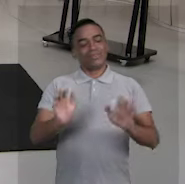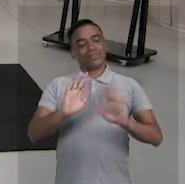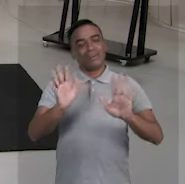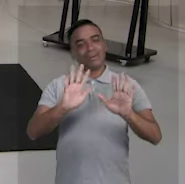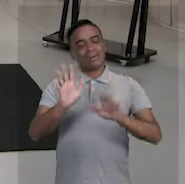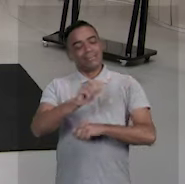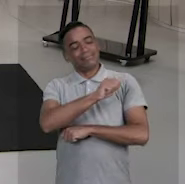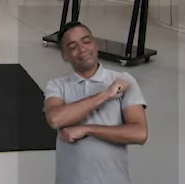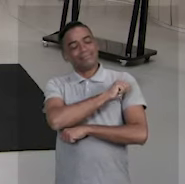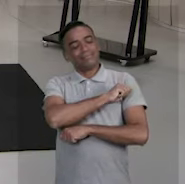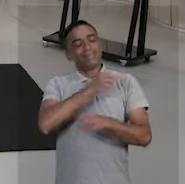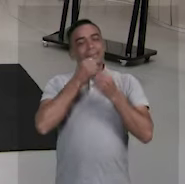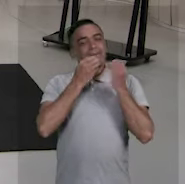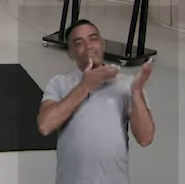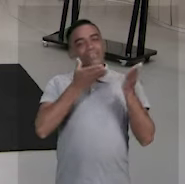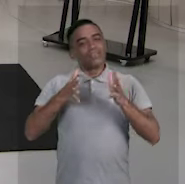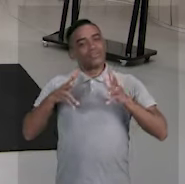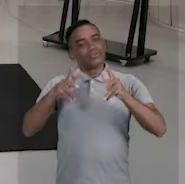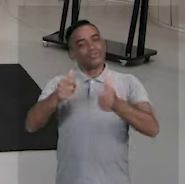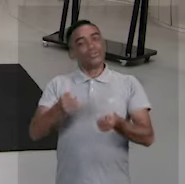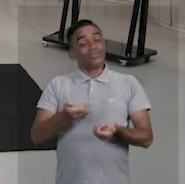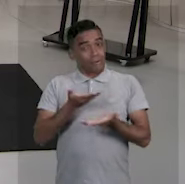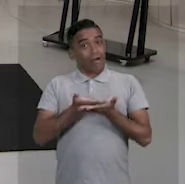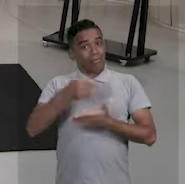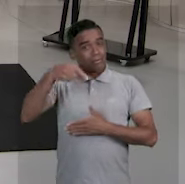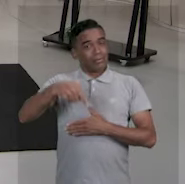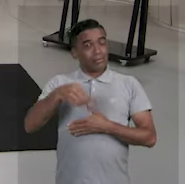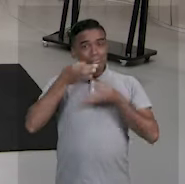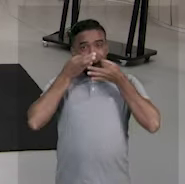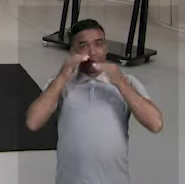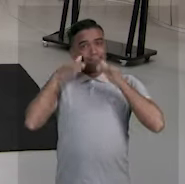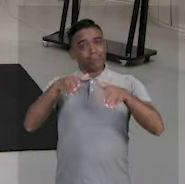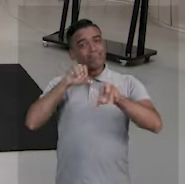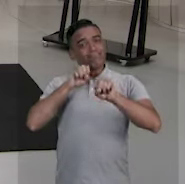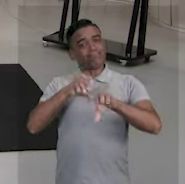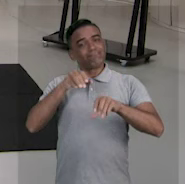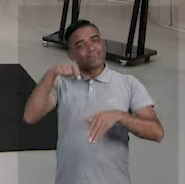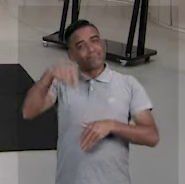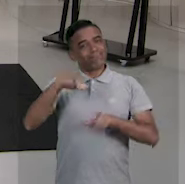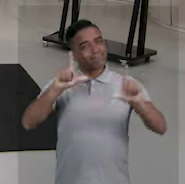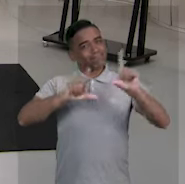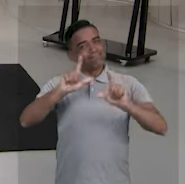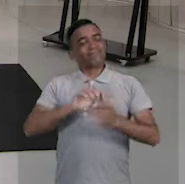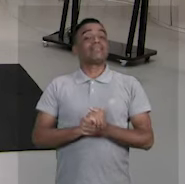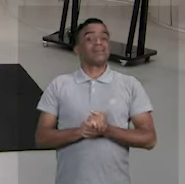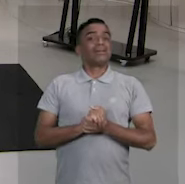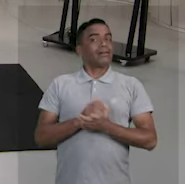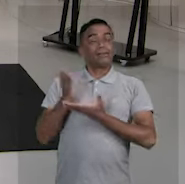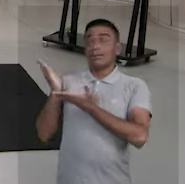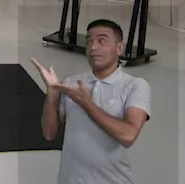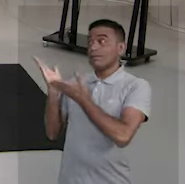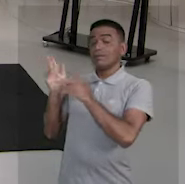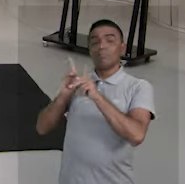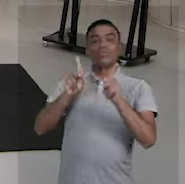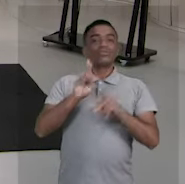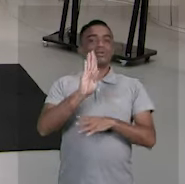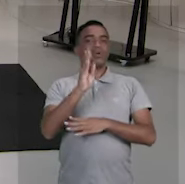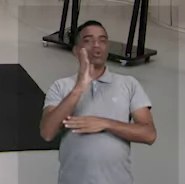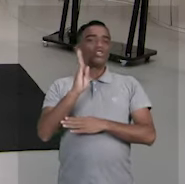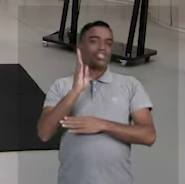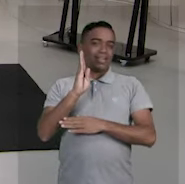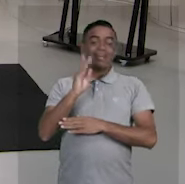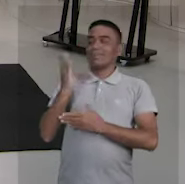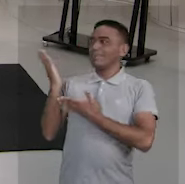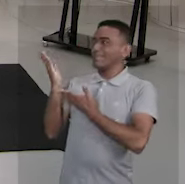Olá, estudante! Seja muito bem-vindo a mais uma aula aqui no Se Liga na Educação. Meu nome é Edneia, eu sou professora de Biologia e quem está aqui comigo